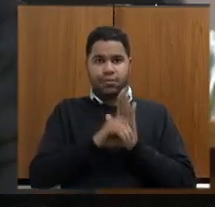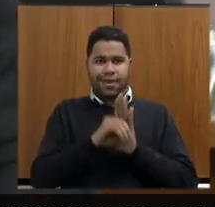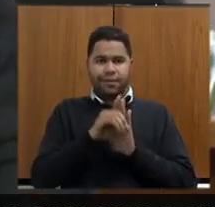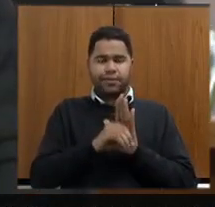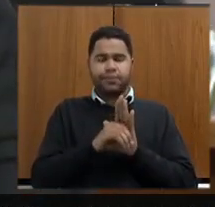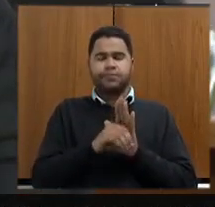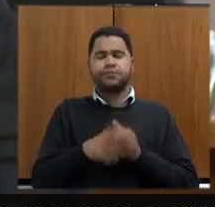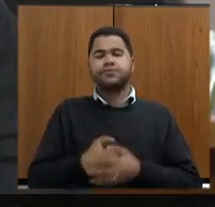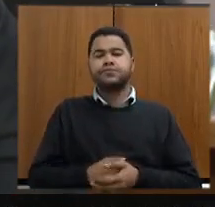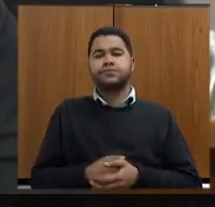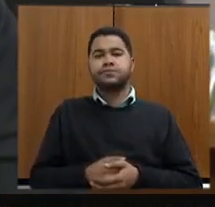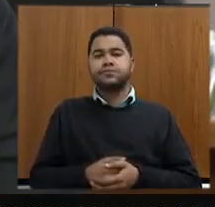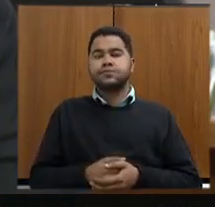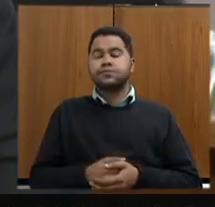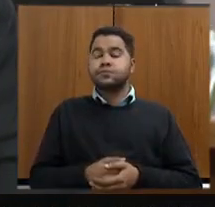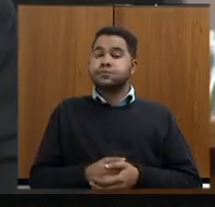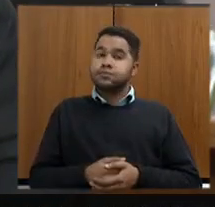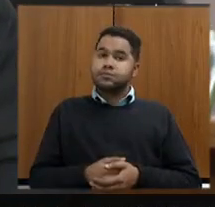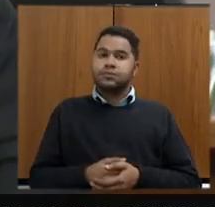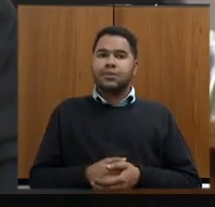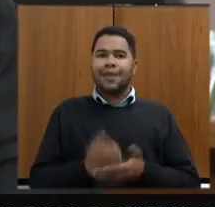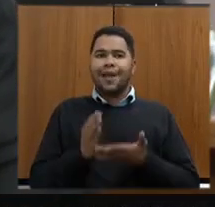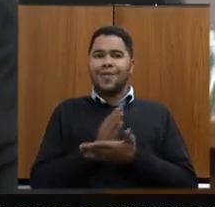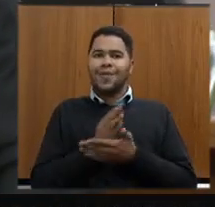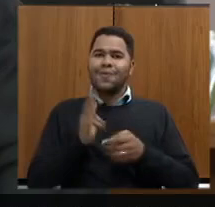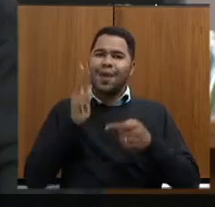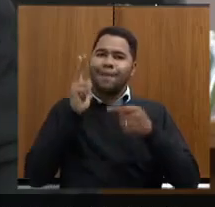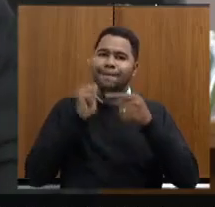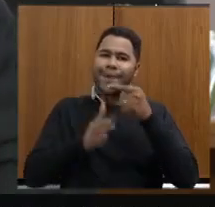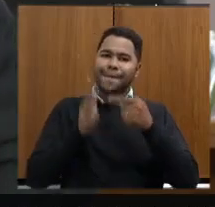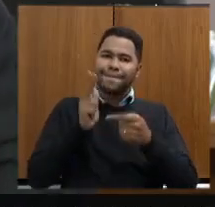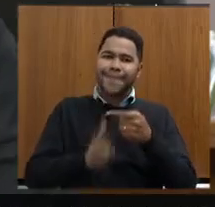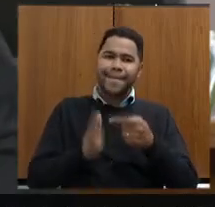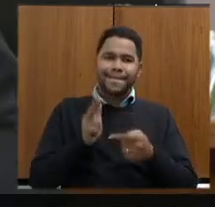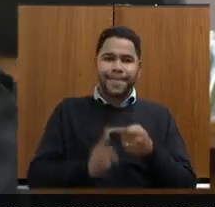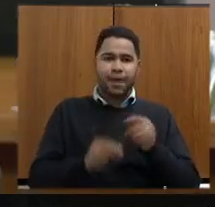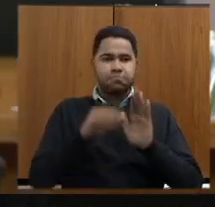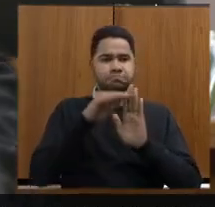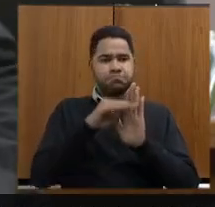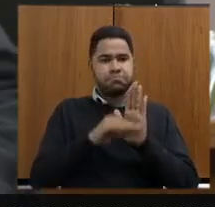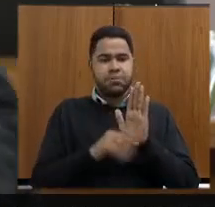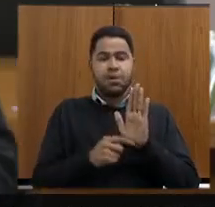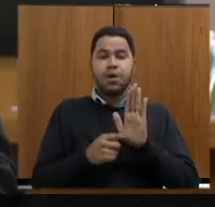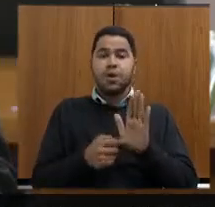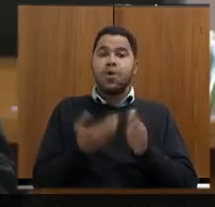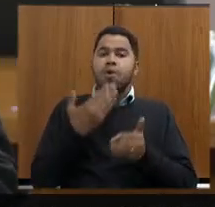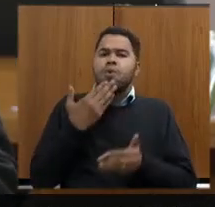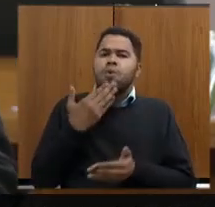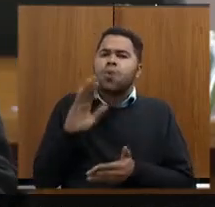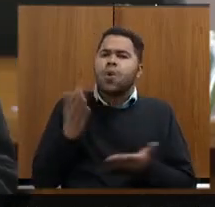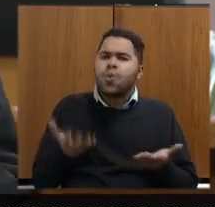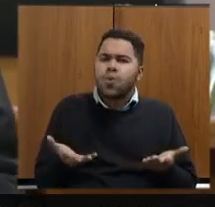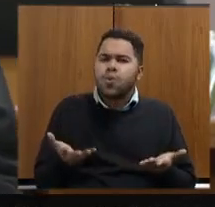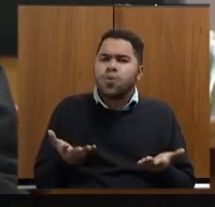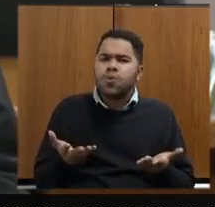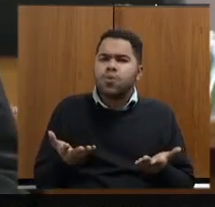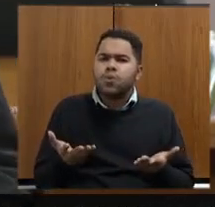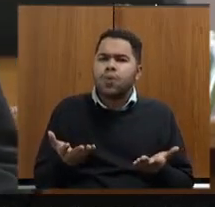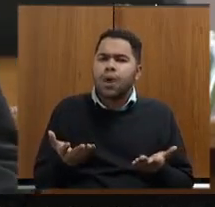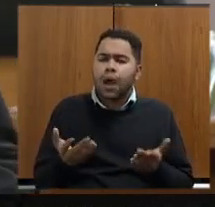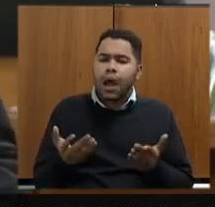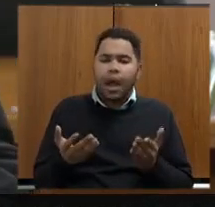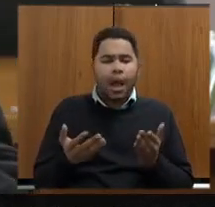extraordinária é muitas vedações em compreensões foram colocadas eu queria saber qual é a